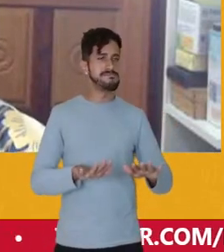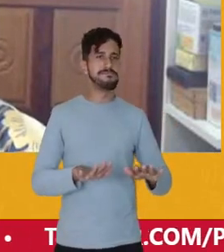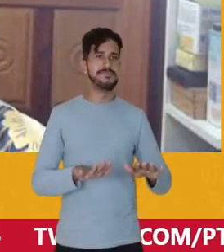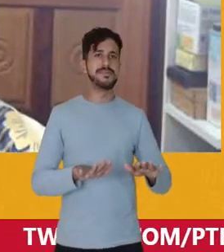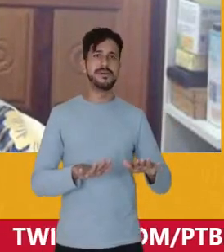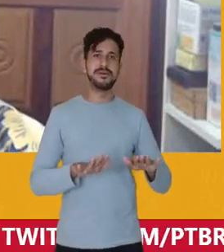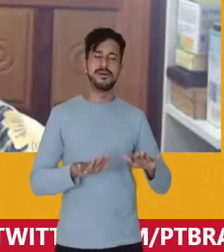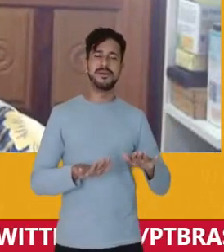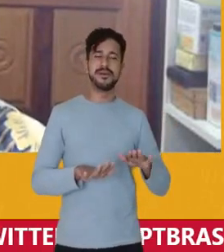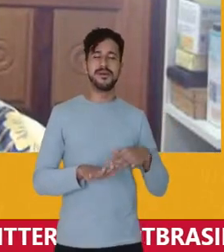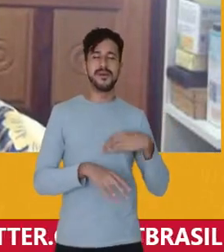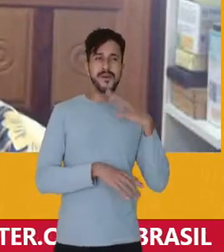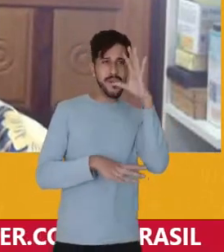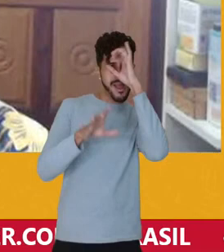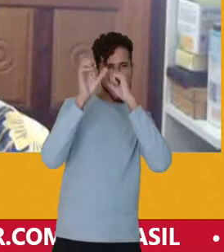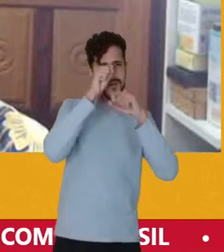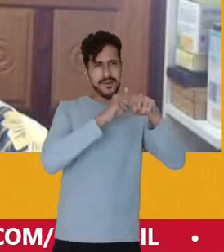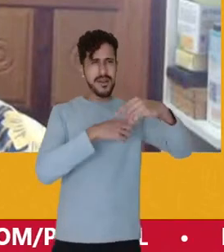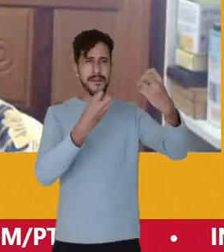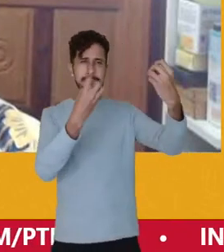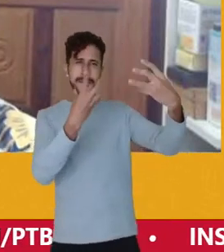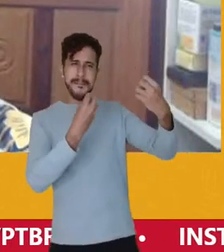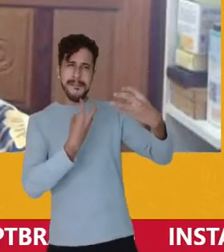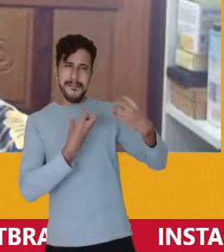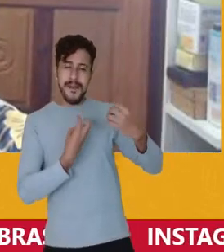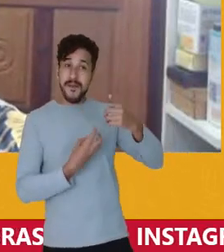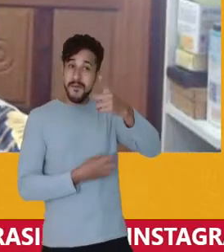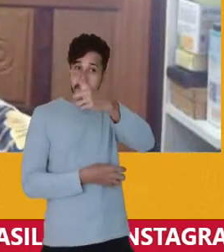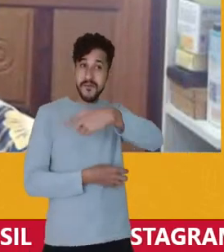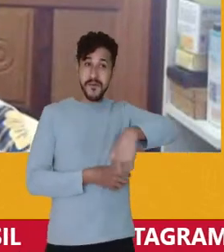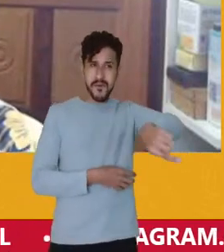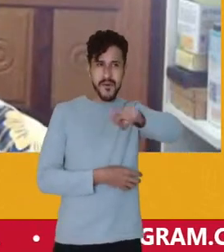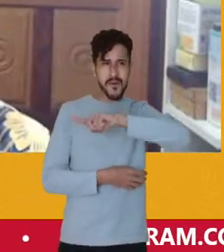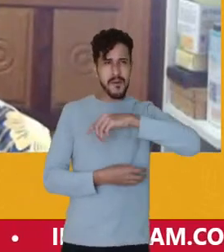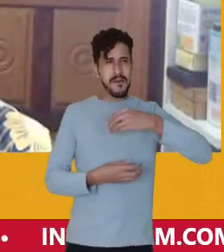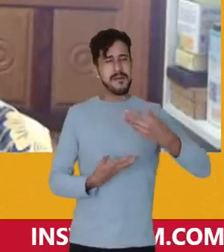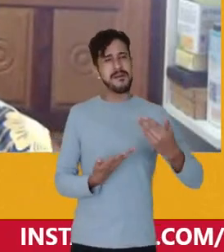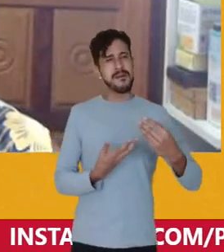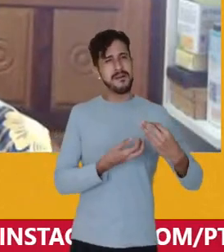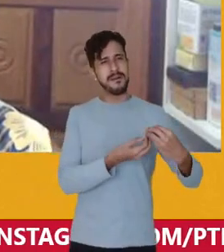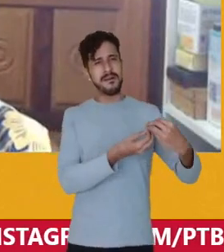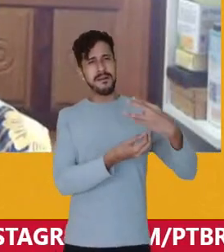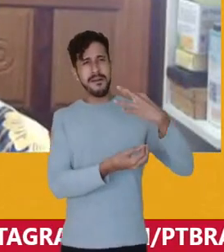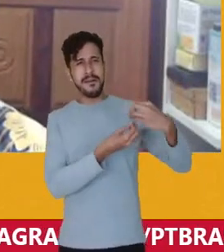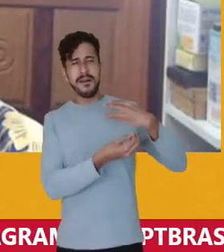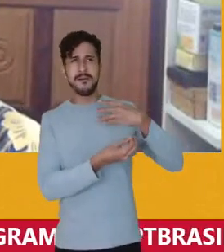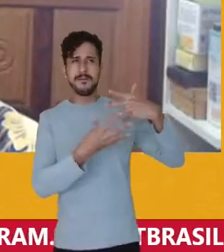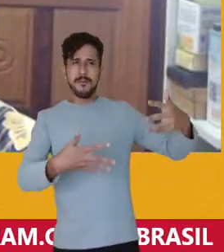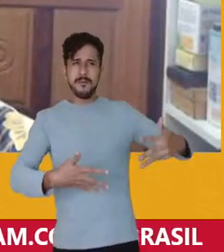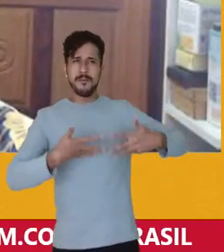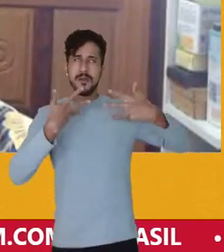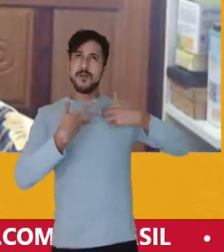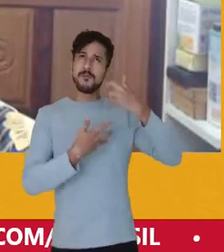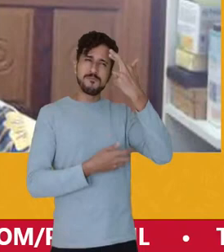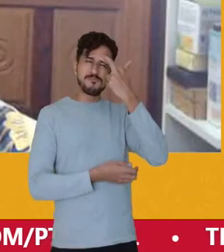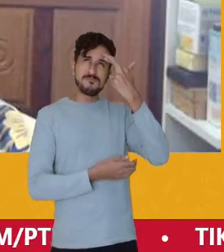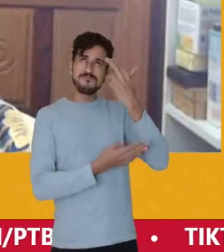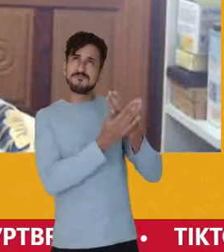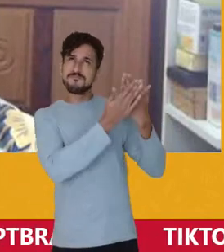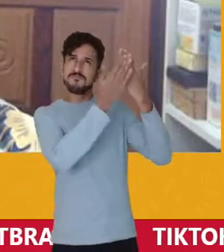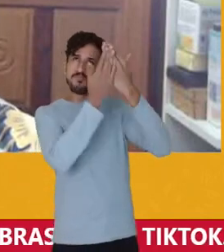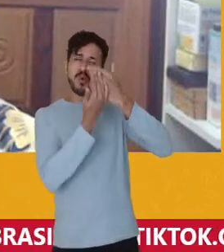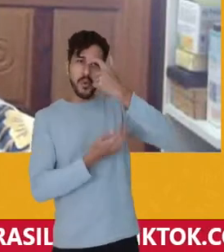Eu aprendo muito com vocês, e são vocês que me trouxeram, né, para pensar também como